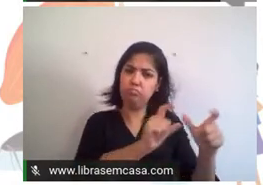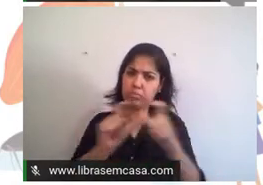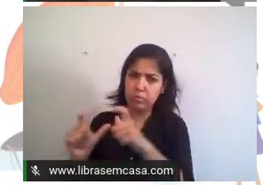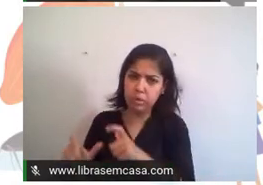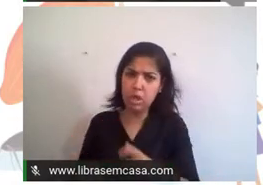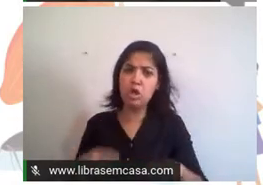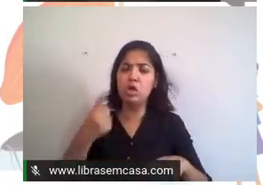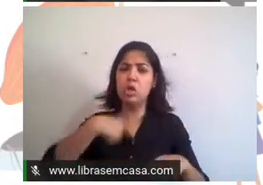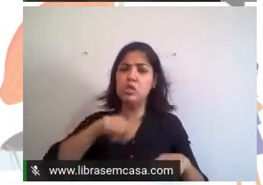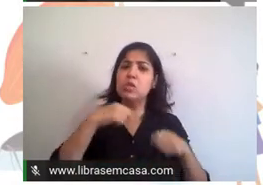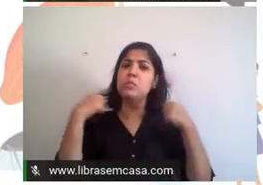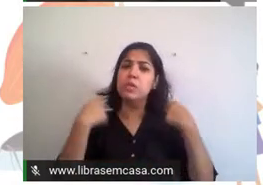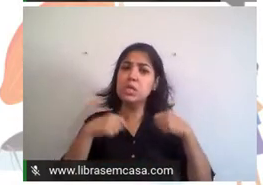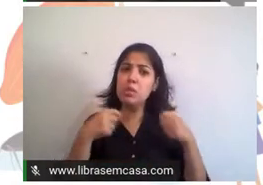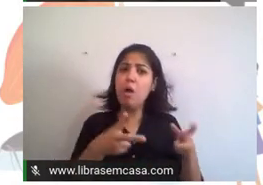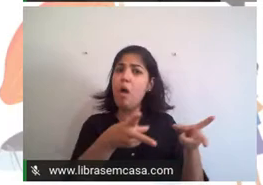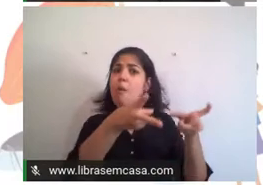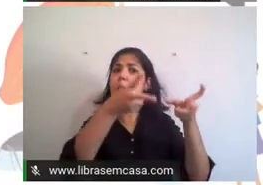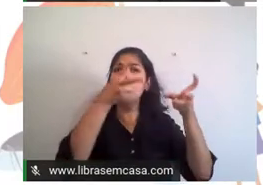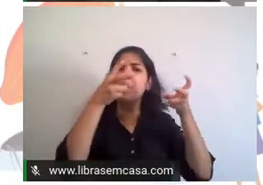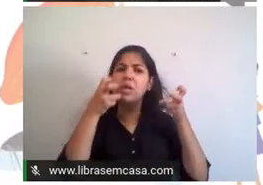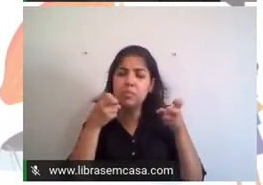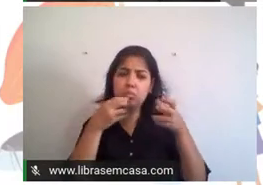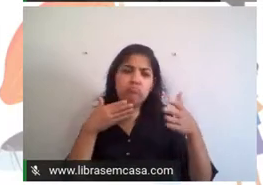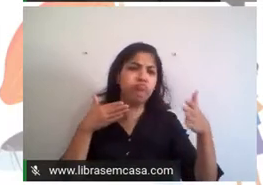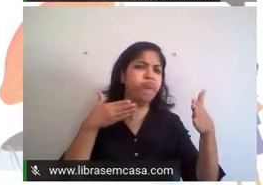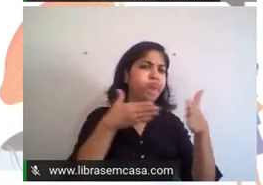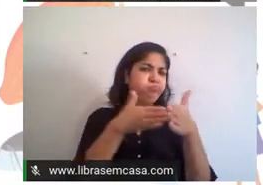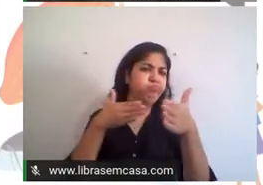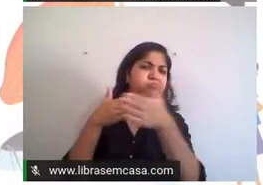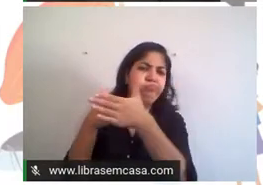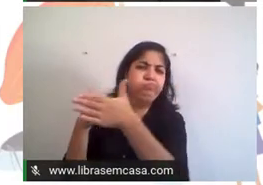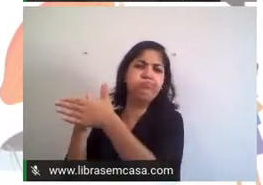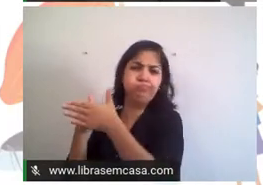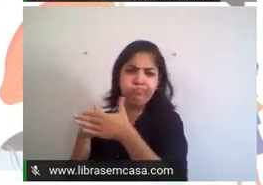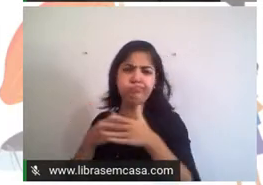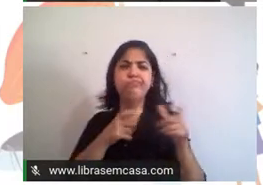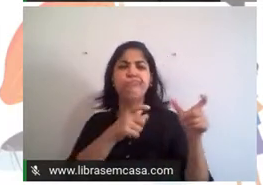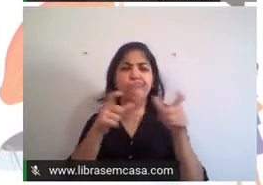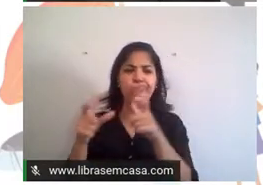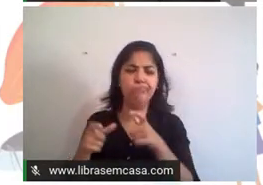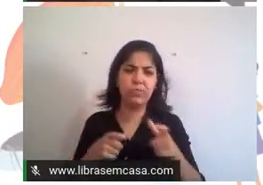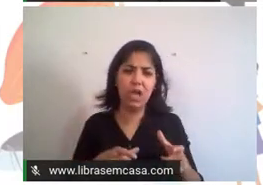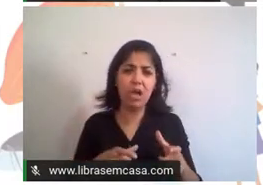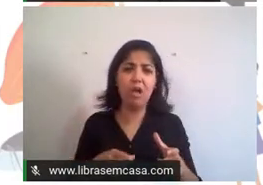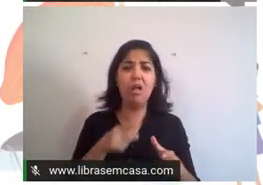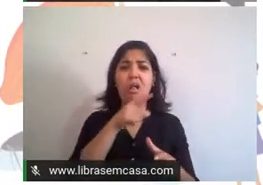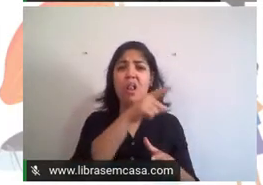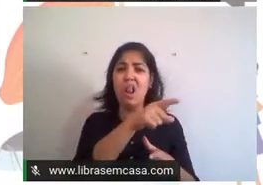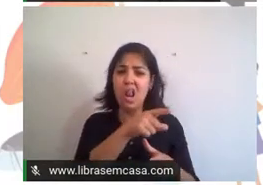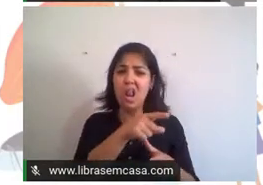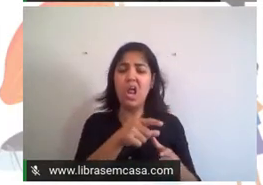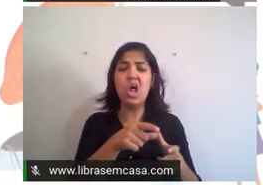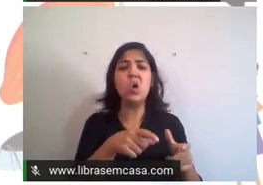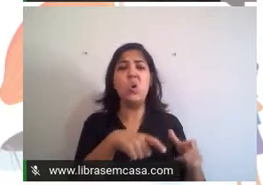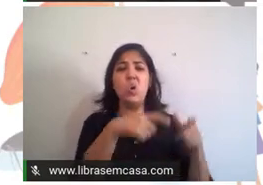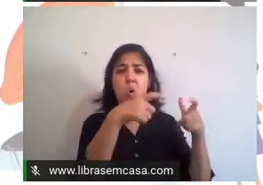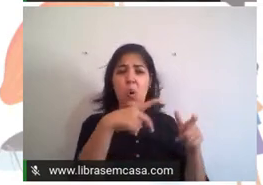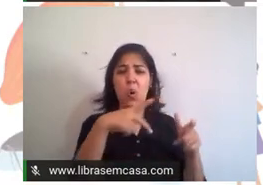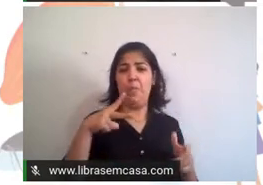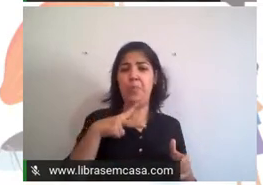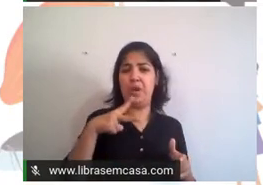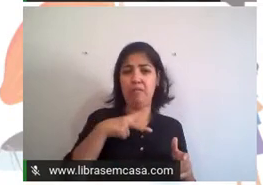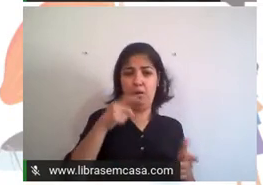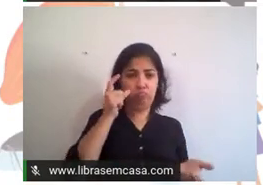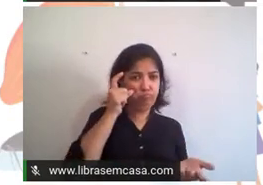os espaços multilaterais, nós precisamos reconhecer também os enormes desafios que nós temos nesses espaços, porque o setor privado,